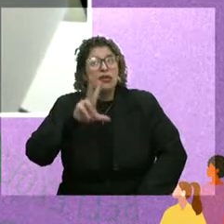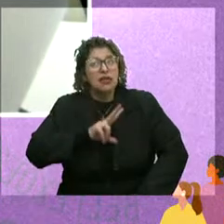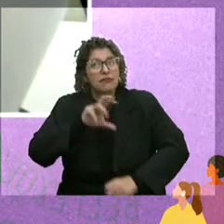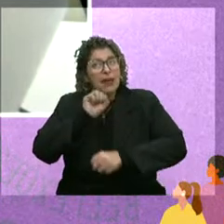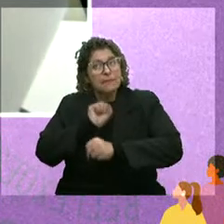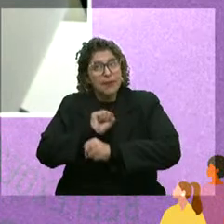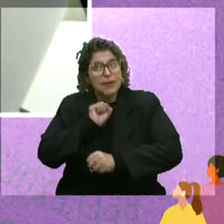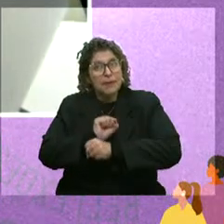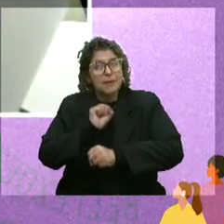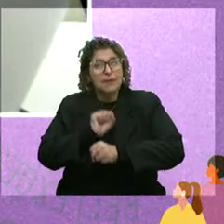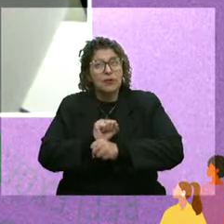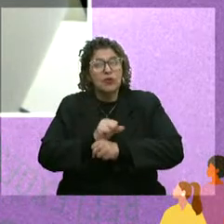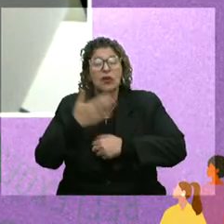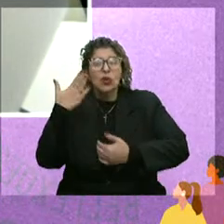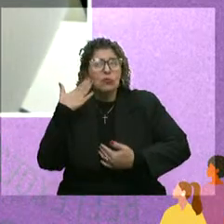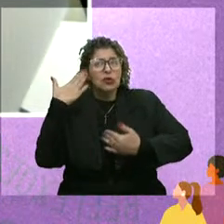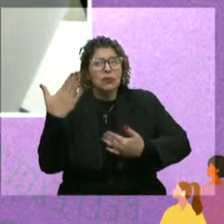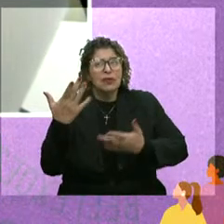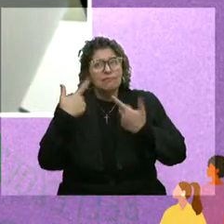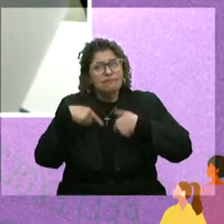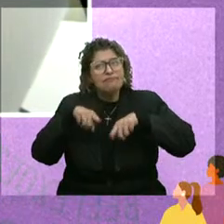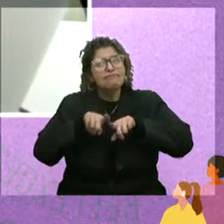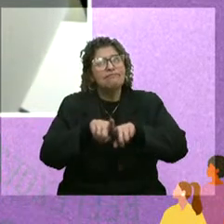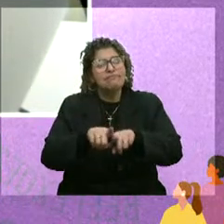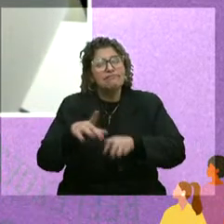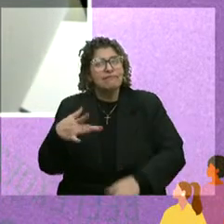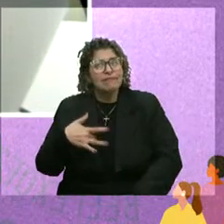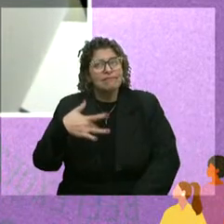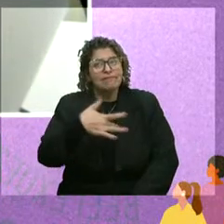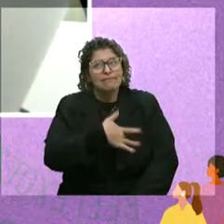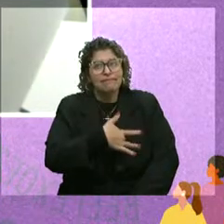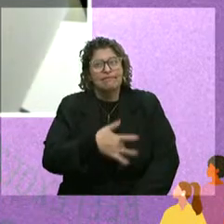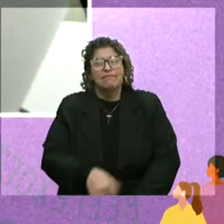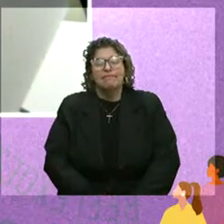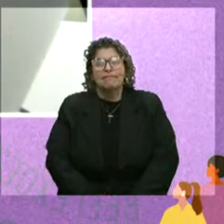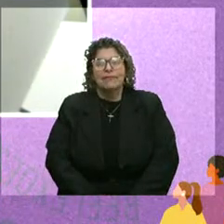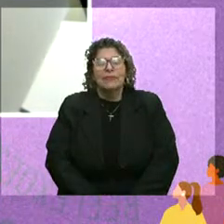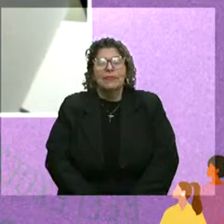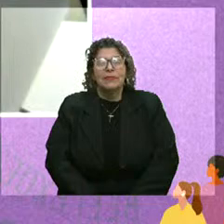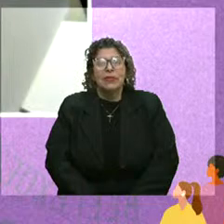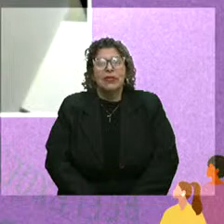Muito obrigado, seremos sempre parceiro da saúde.